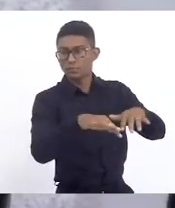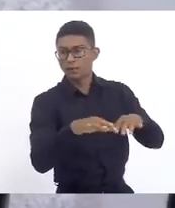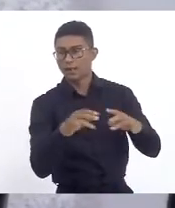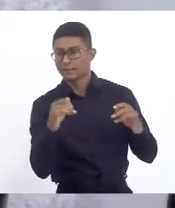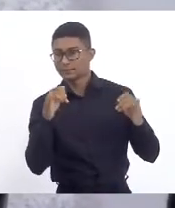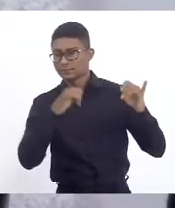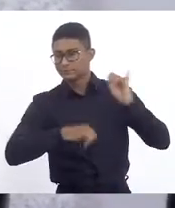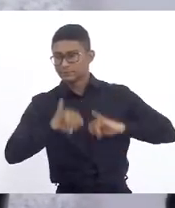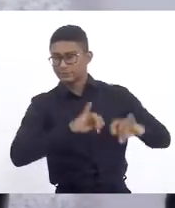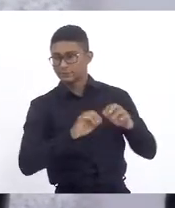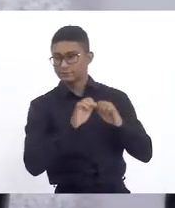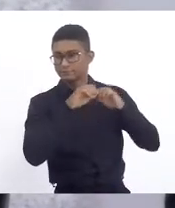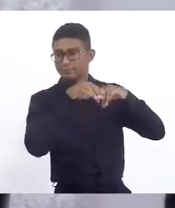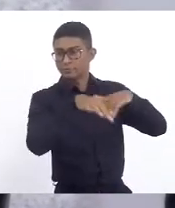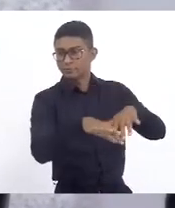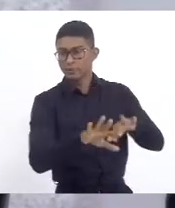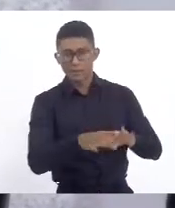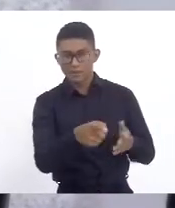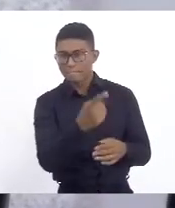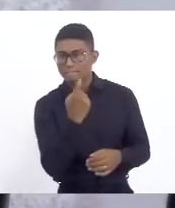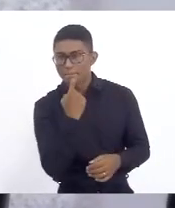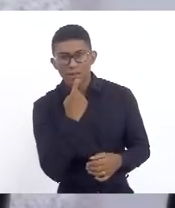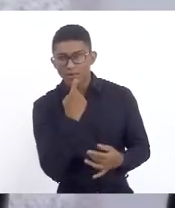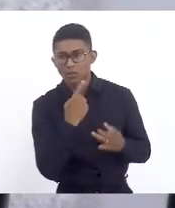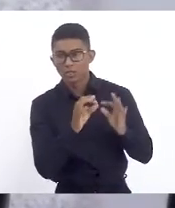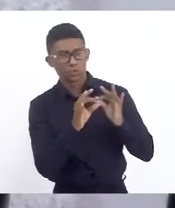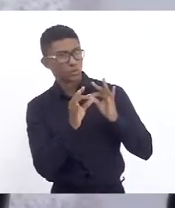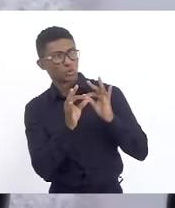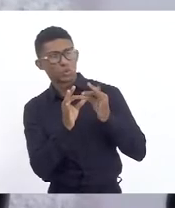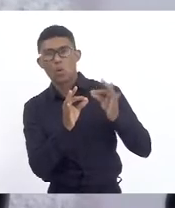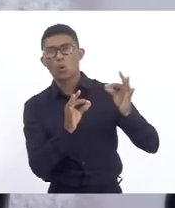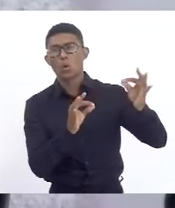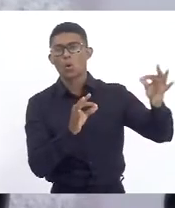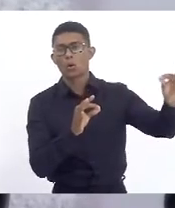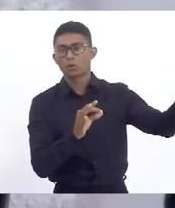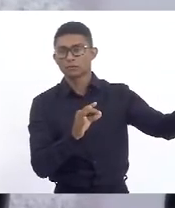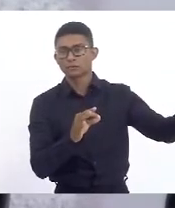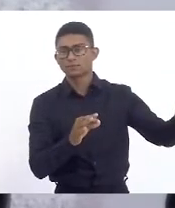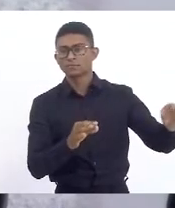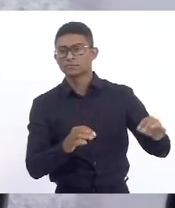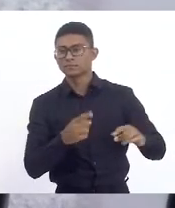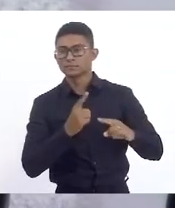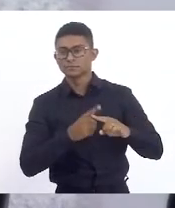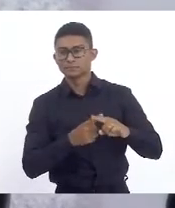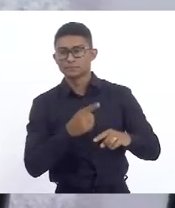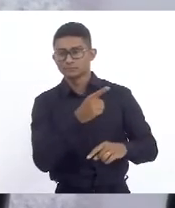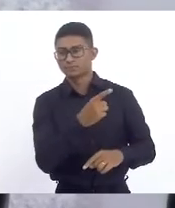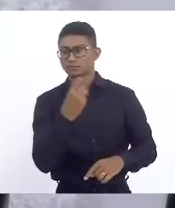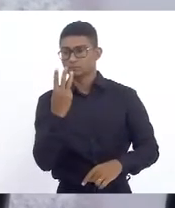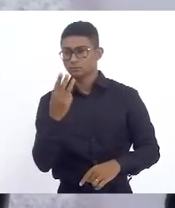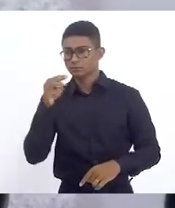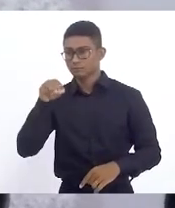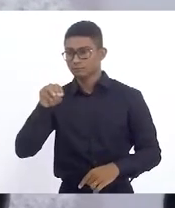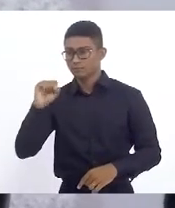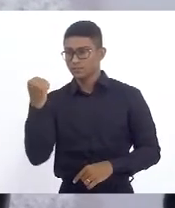mais distante, porque, segundo ele, né, tem ali, você tem 3 metros cúbicos por segundo que diluiria em 120, e o problema hoje é a